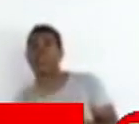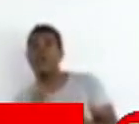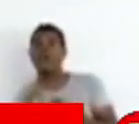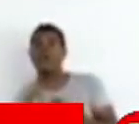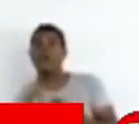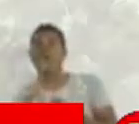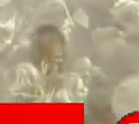precisamos acompanhar